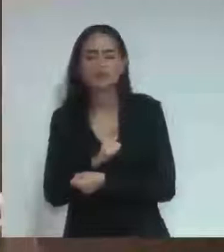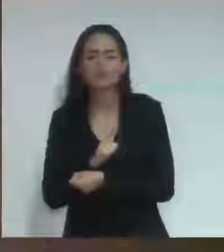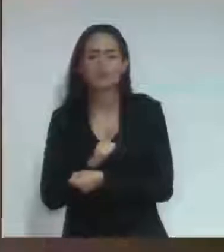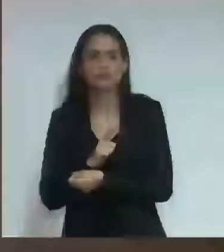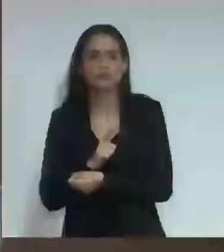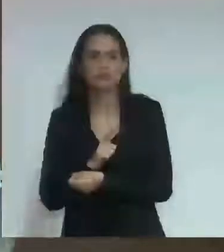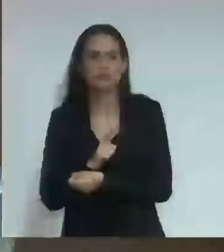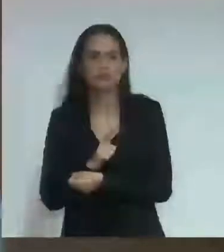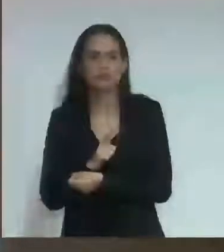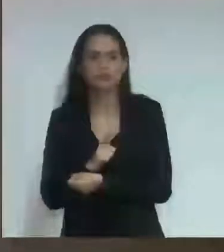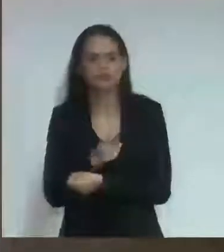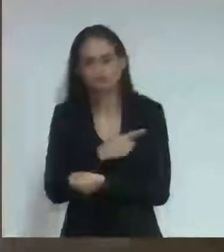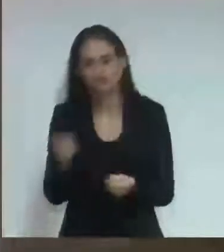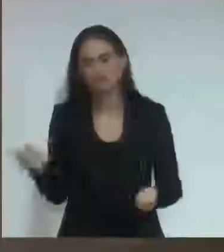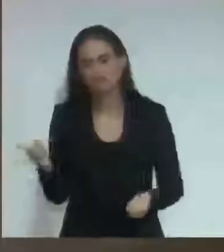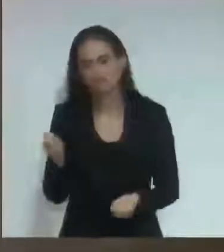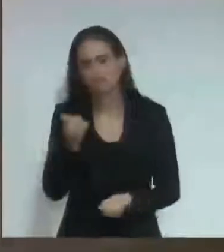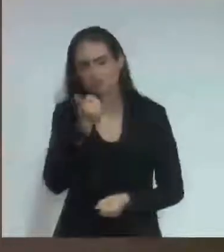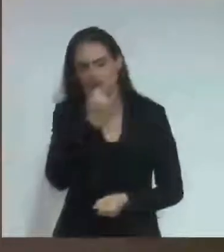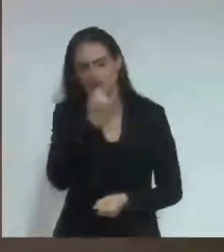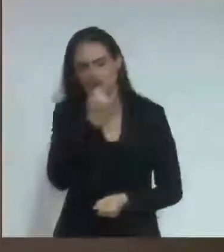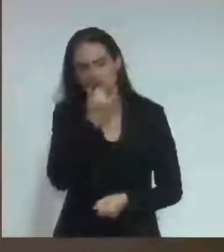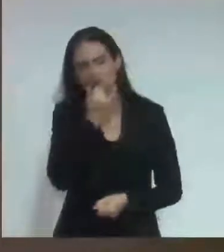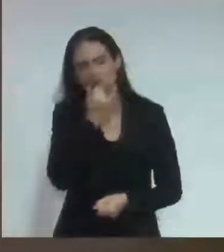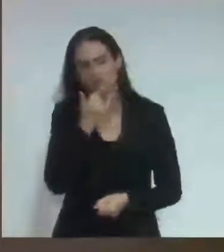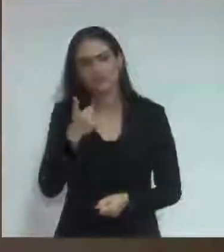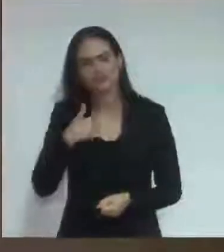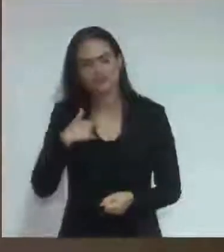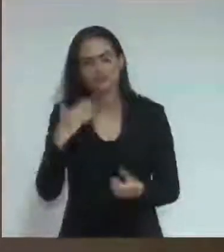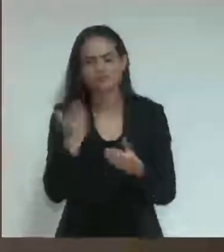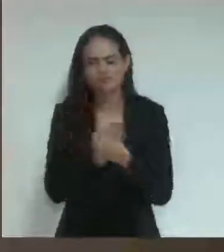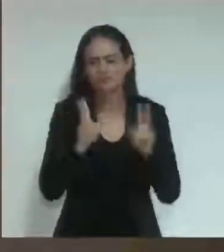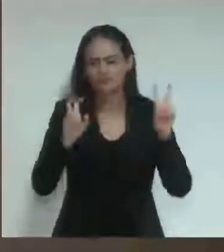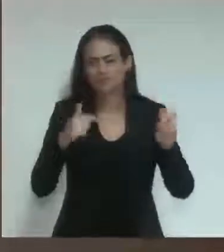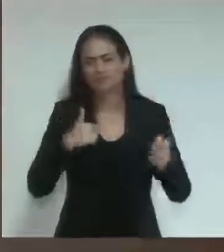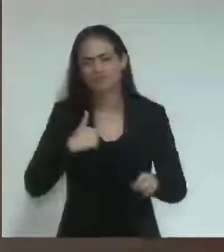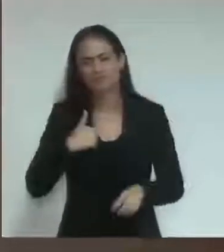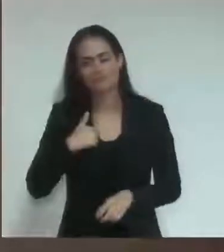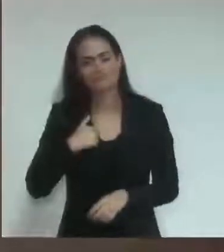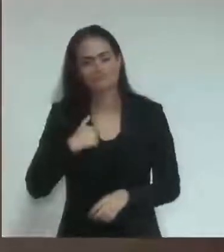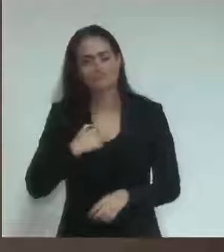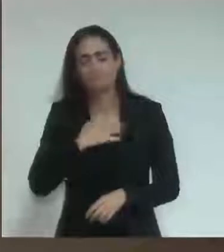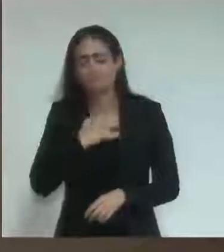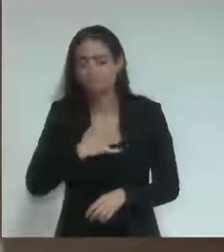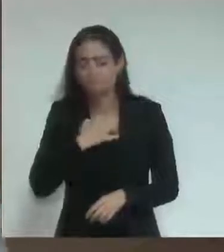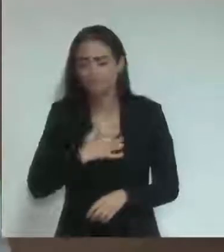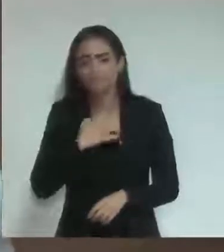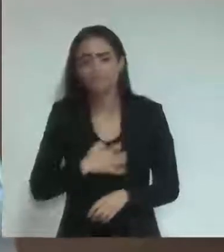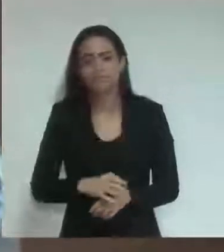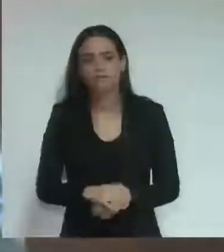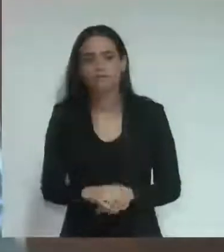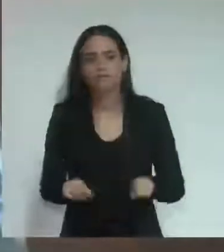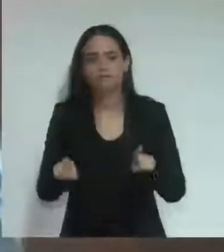senhores, me desculpe, eu sou absolutamente revoltado com o